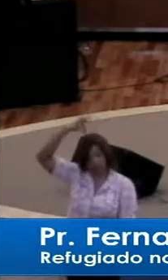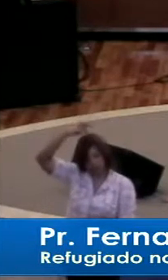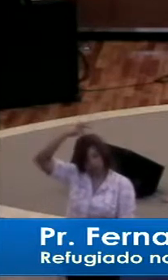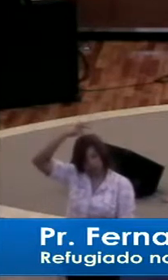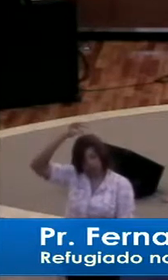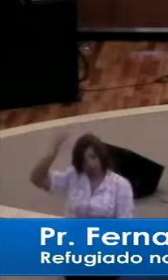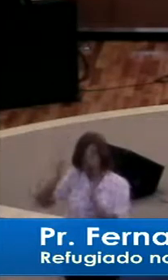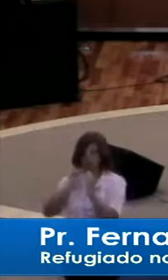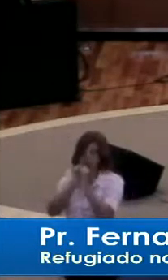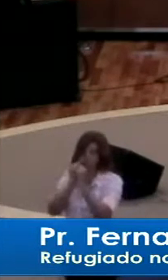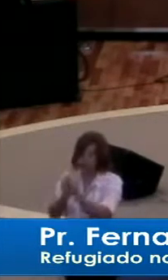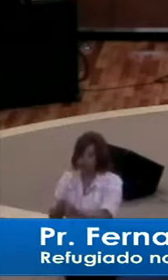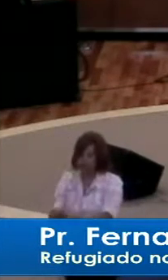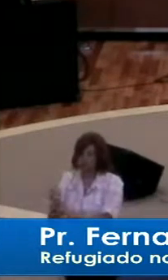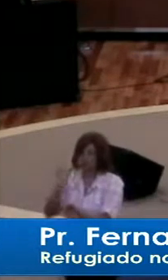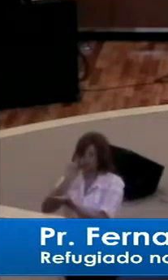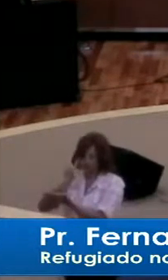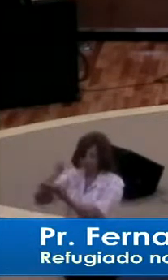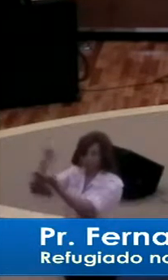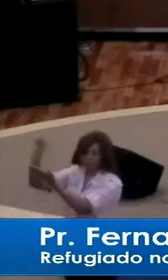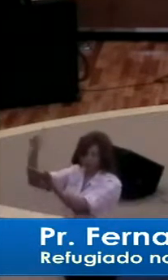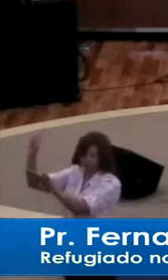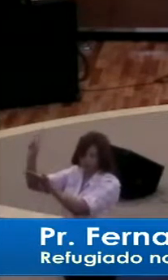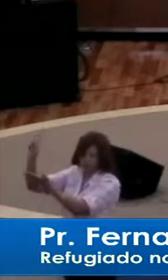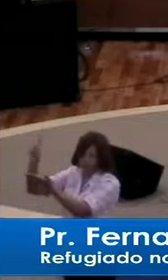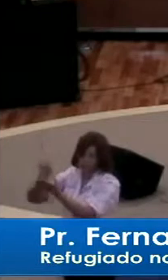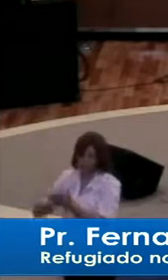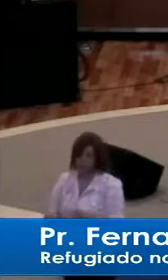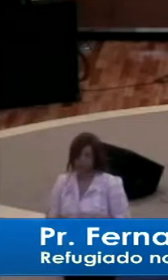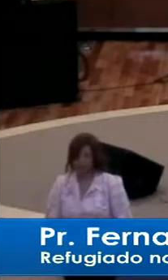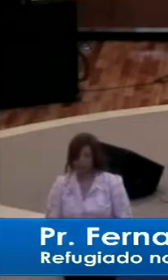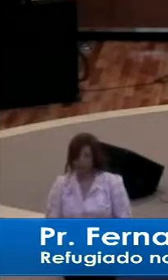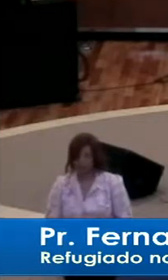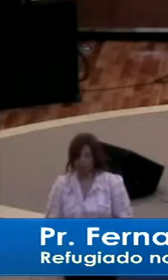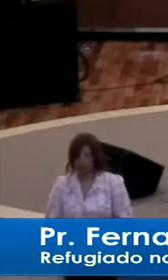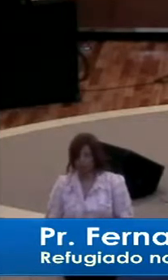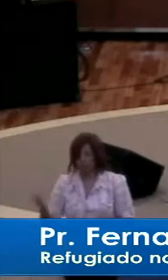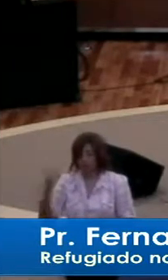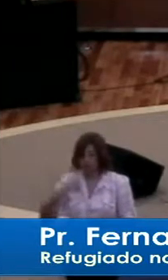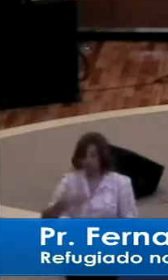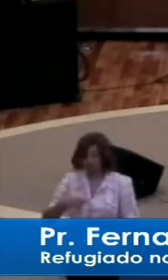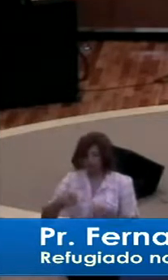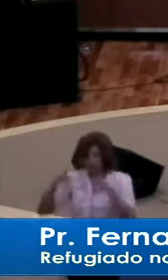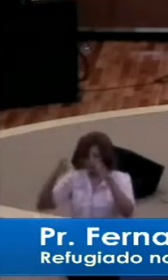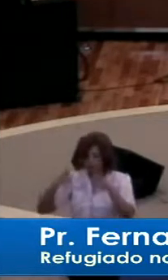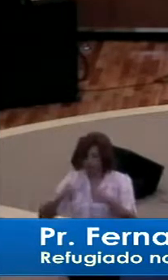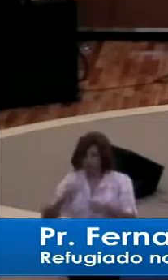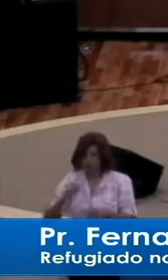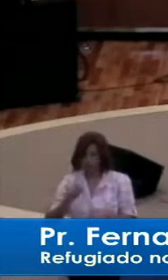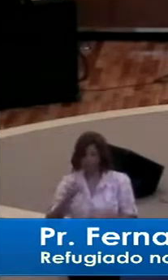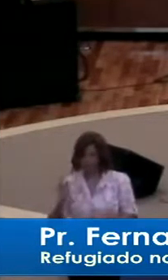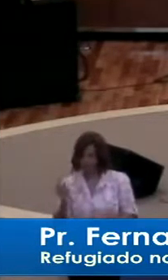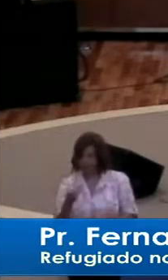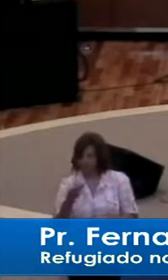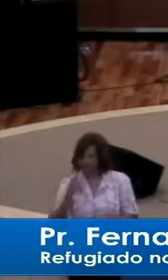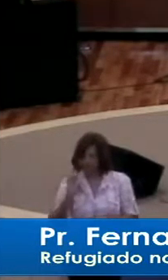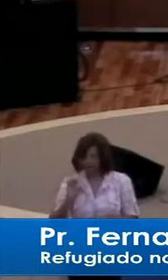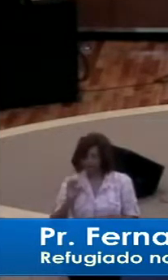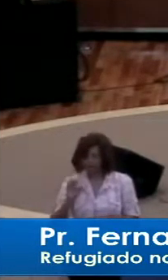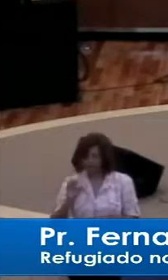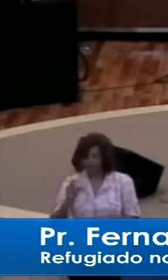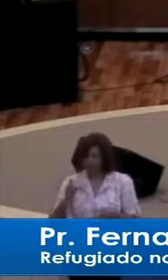seu Pai, e um rei, o Herodes, ele então fala assim, olha, eu vou matar as crianças, porque ele temia